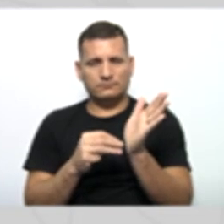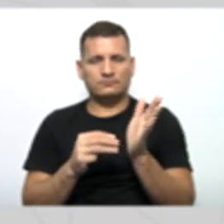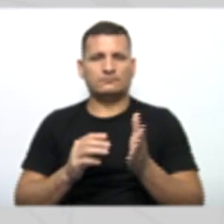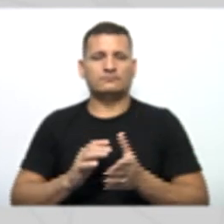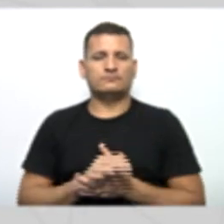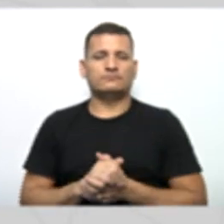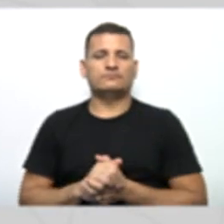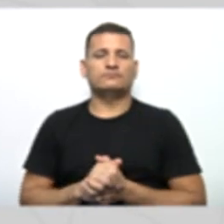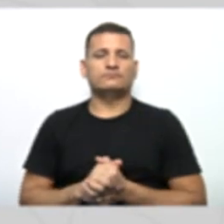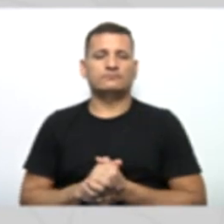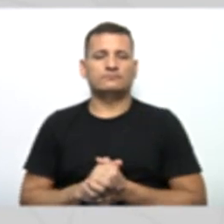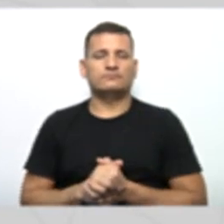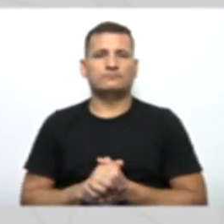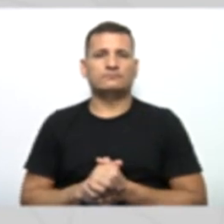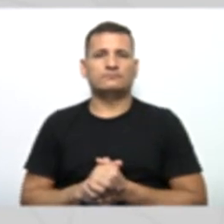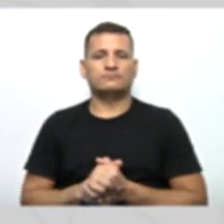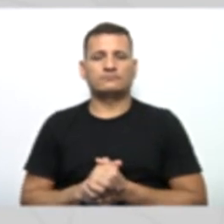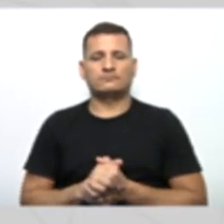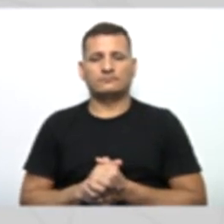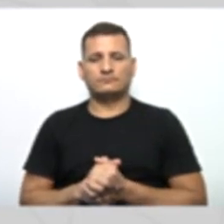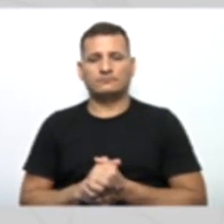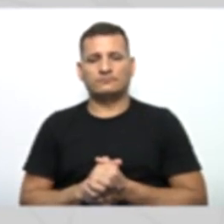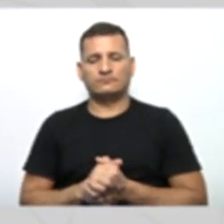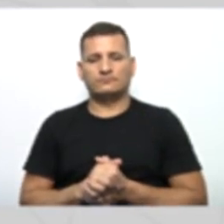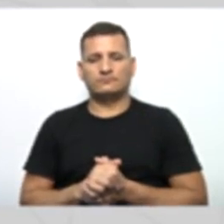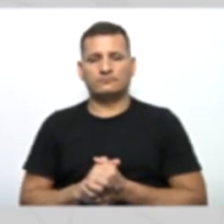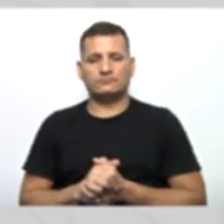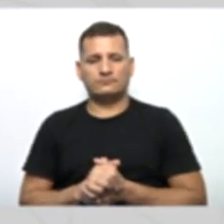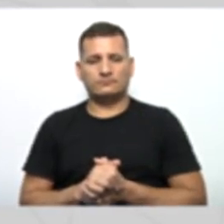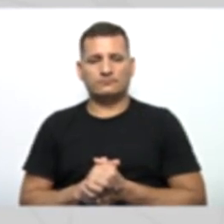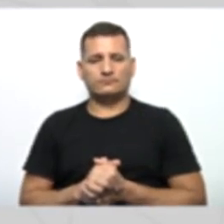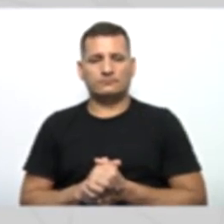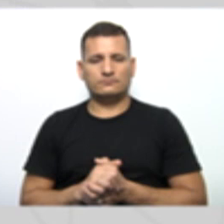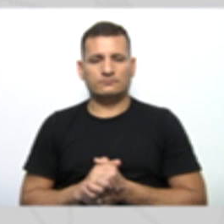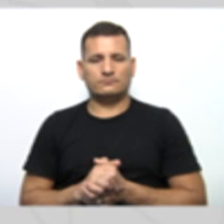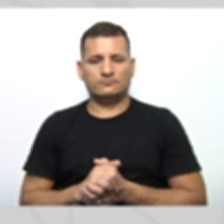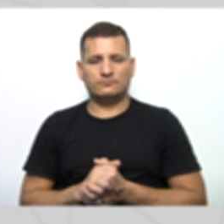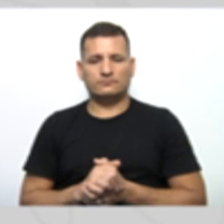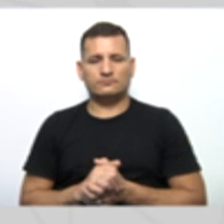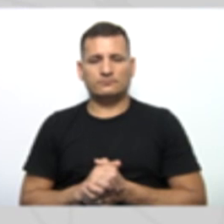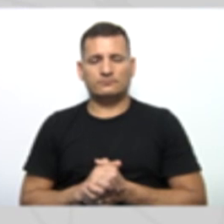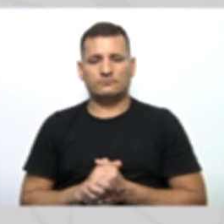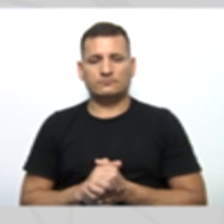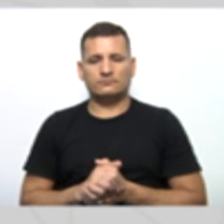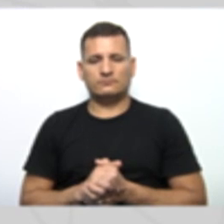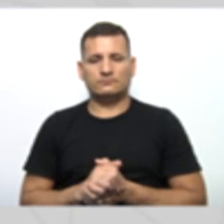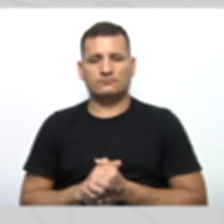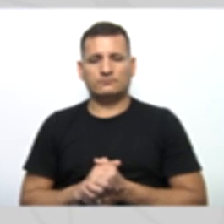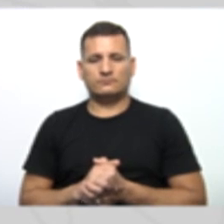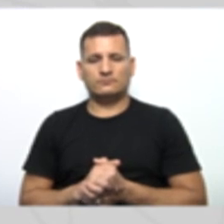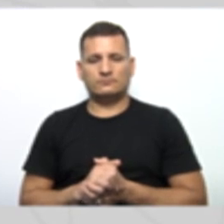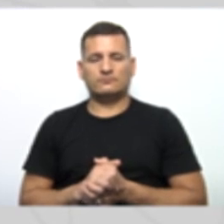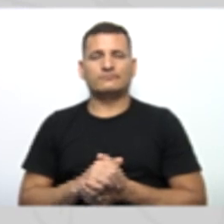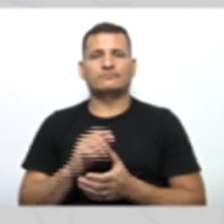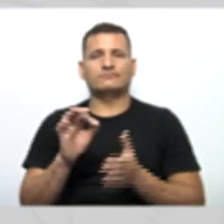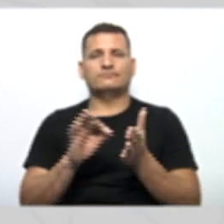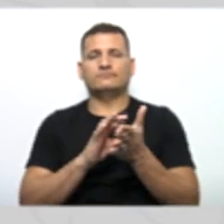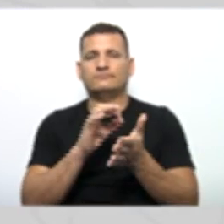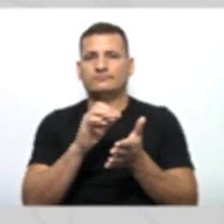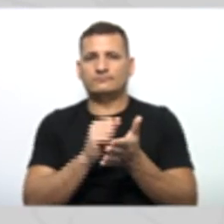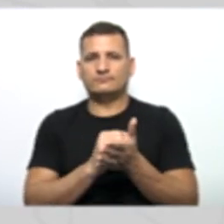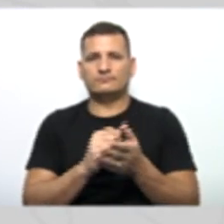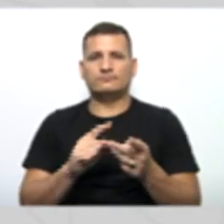as ações que você vai utilizar, ok? Então, muito cuidado com isso daí, gente, ó. Cadastrar,